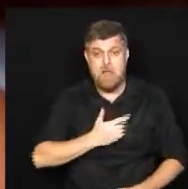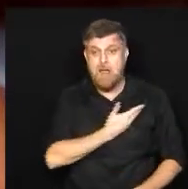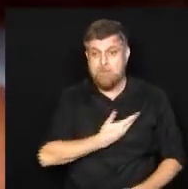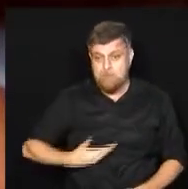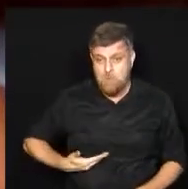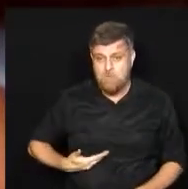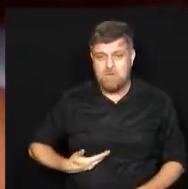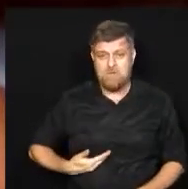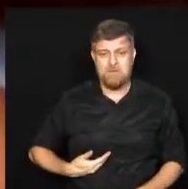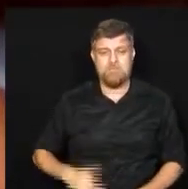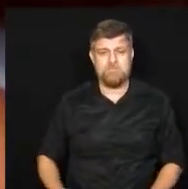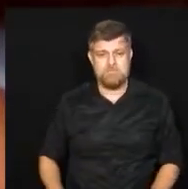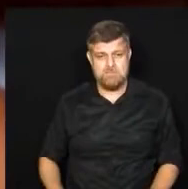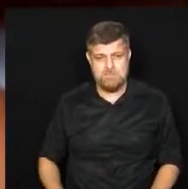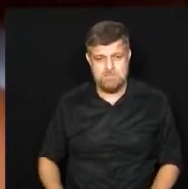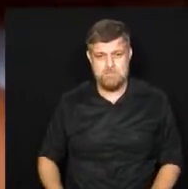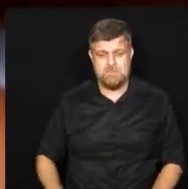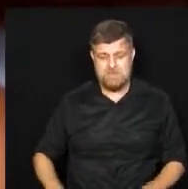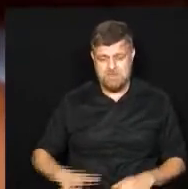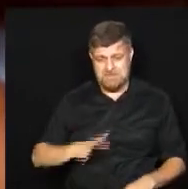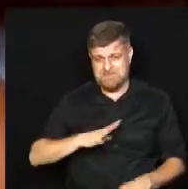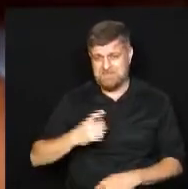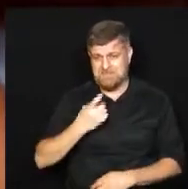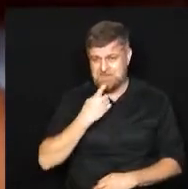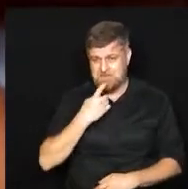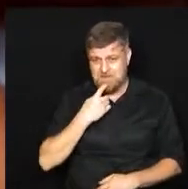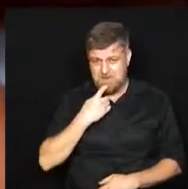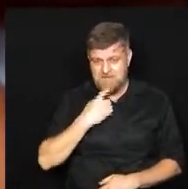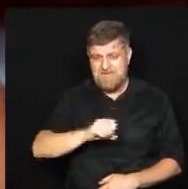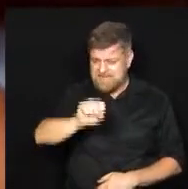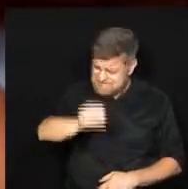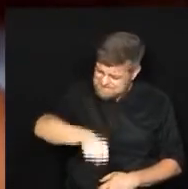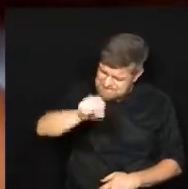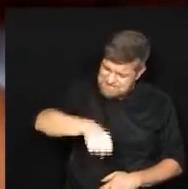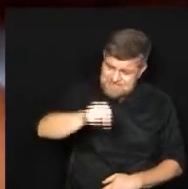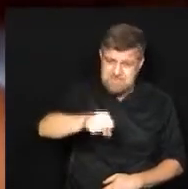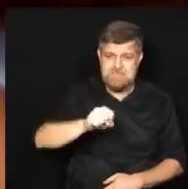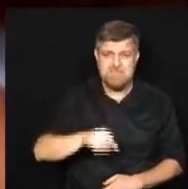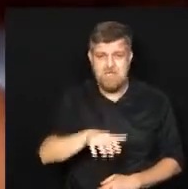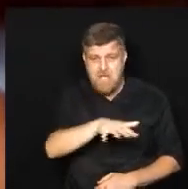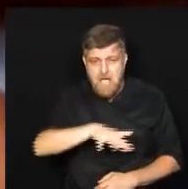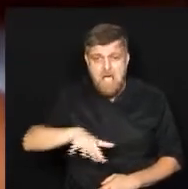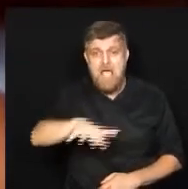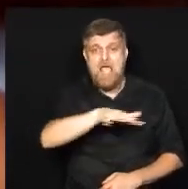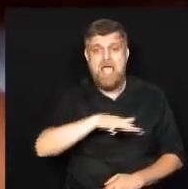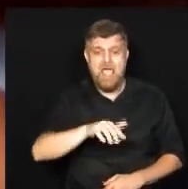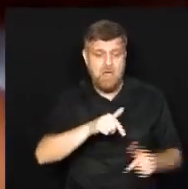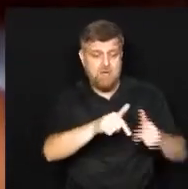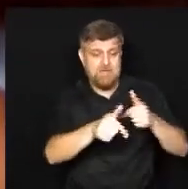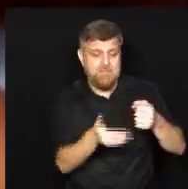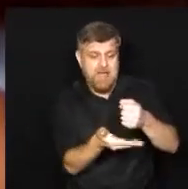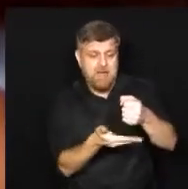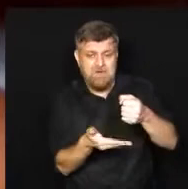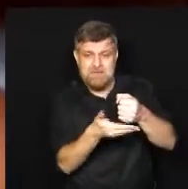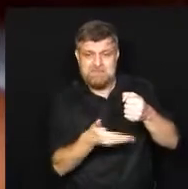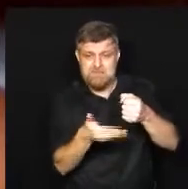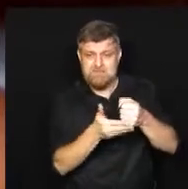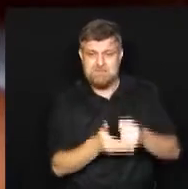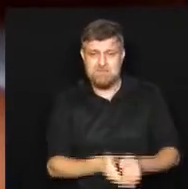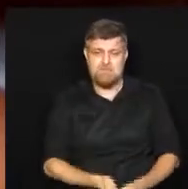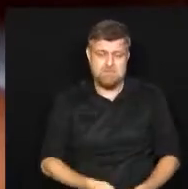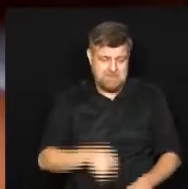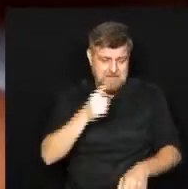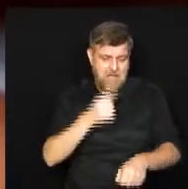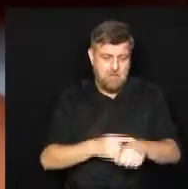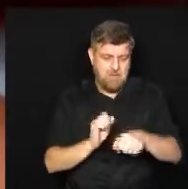pública para os estudantes da cidade de Campinas é sim um serviço essencial nesse contexto, nesse